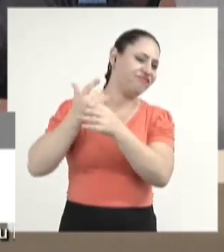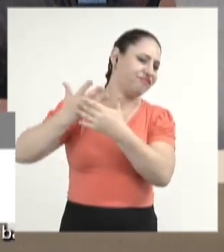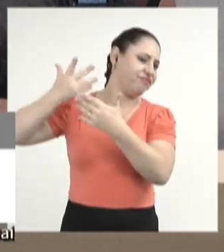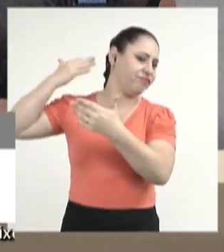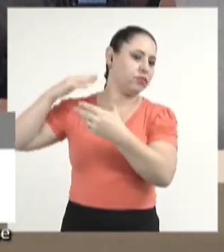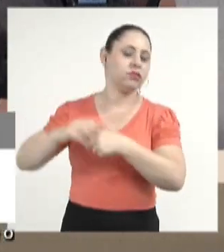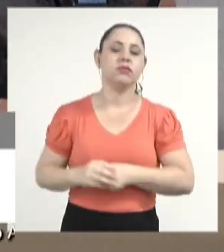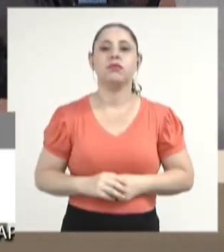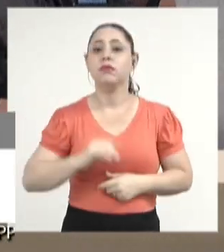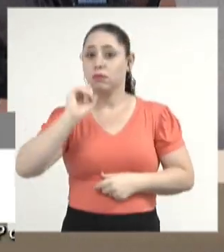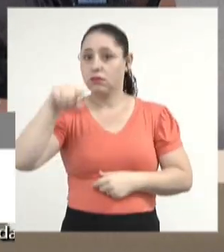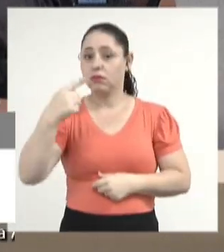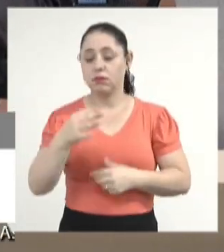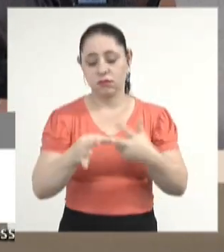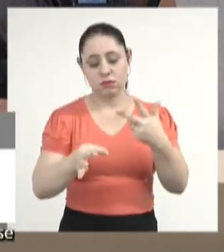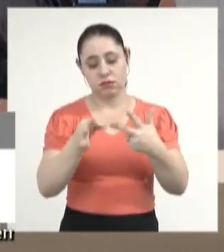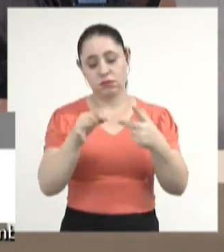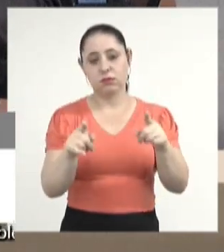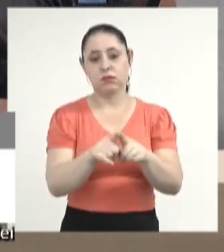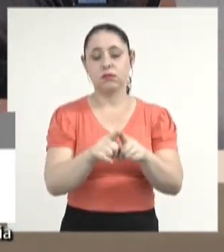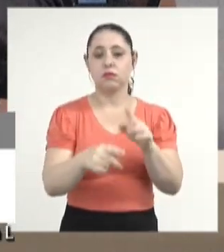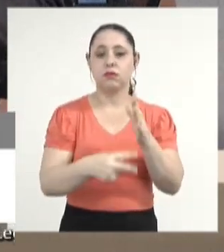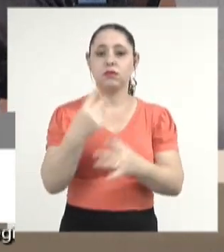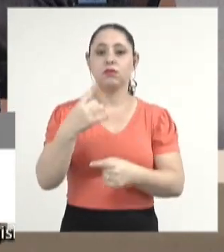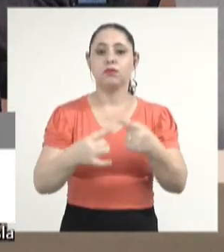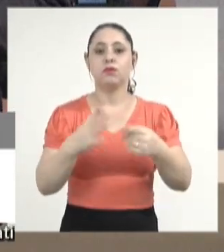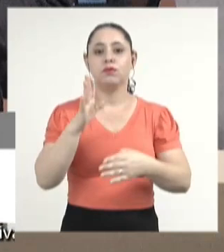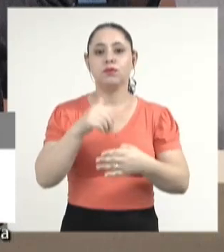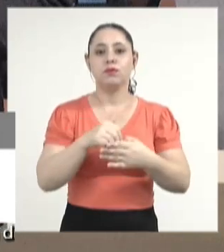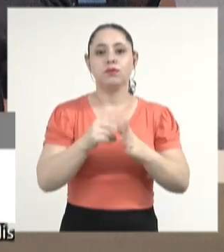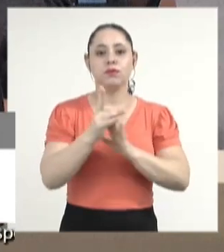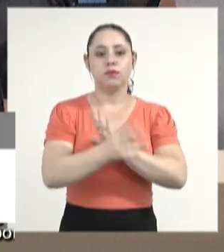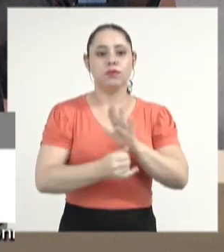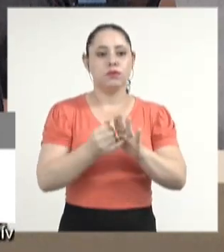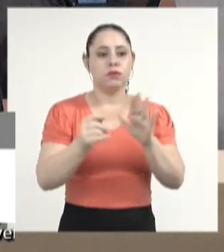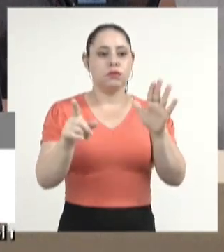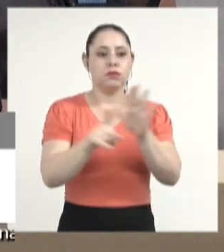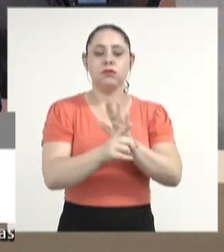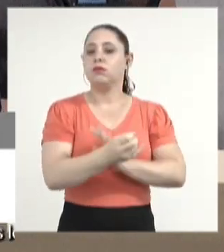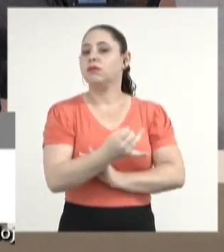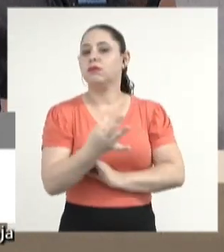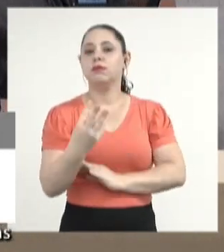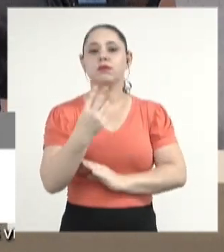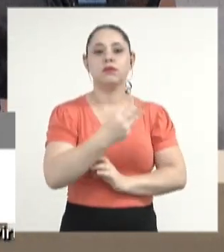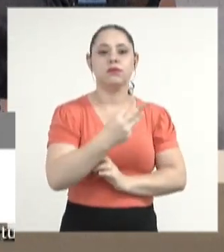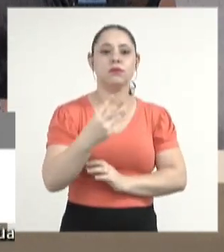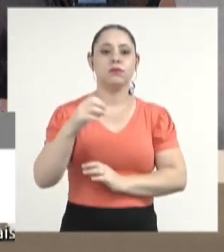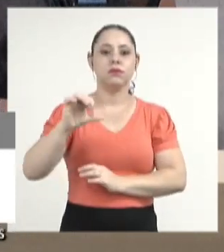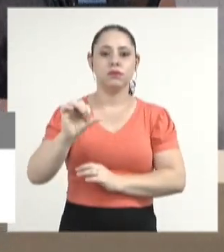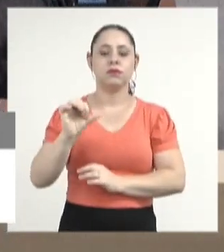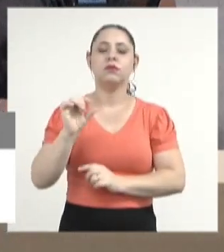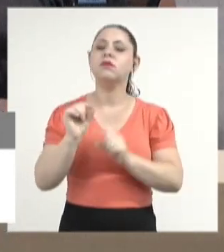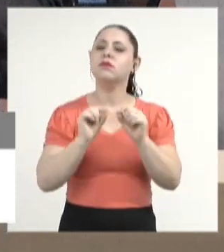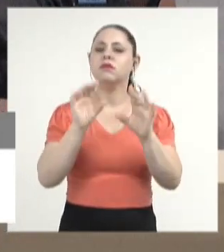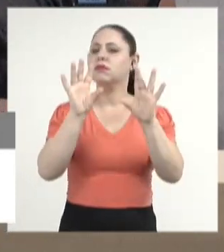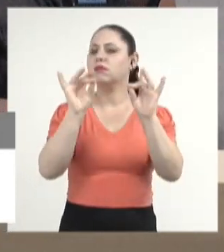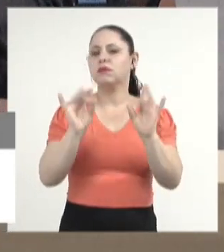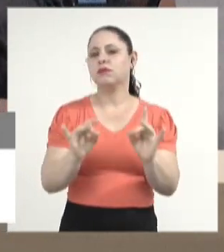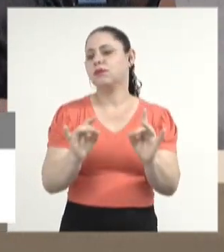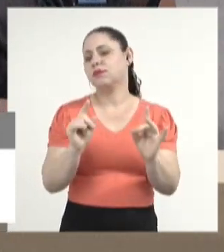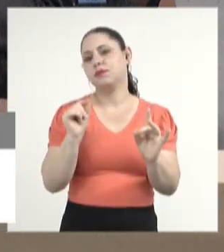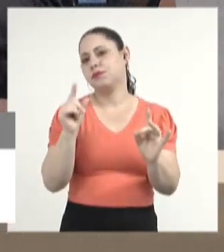na sequência também do Poder Judiciário, em segunda discussão, é o projeto de lei de número 339, que trata